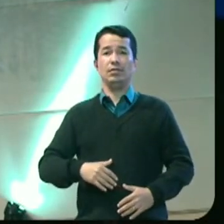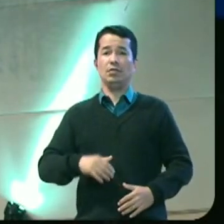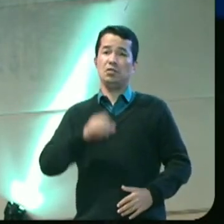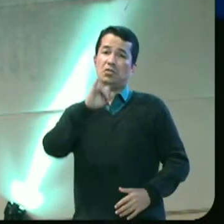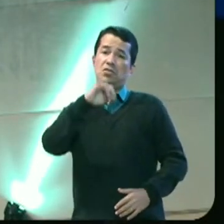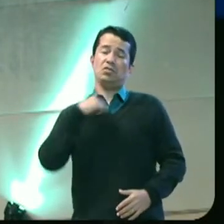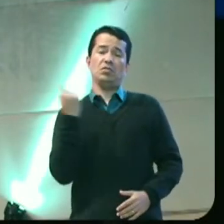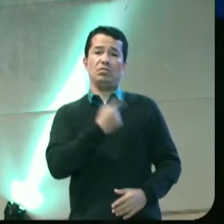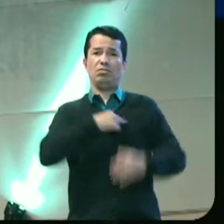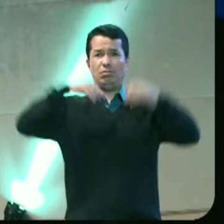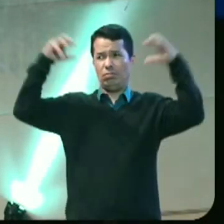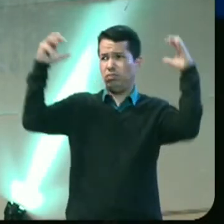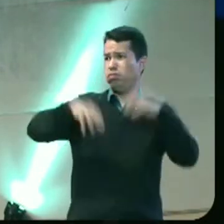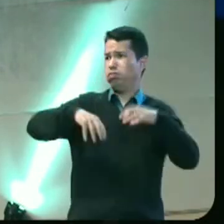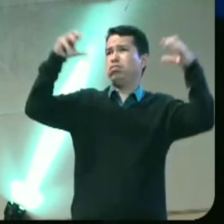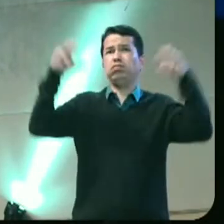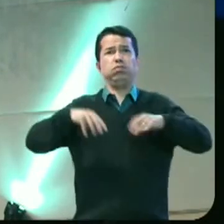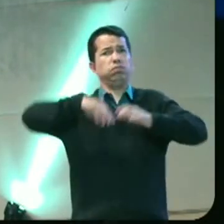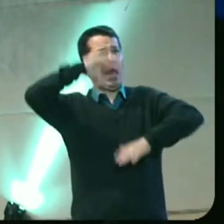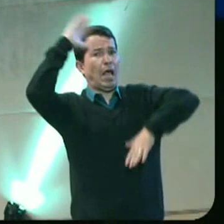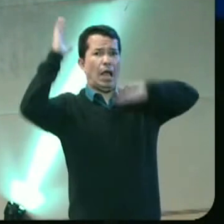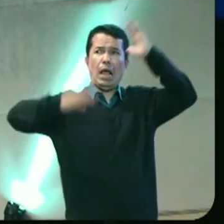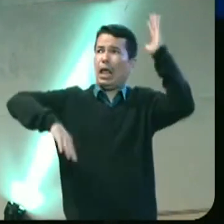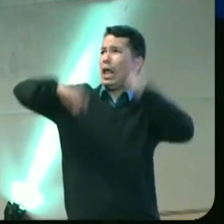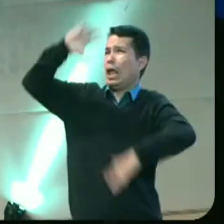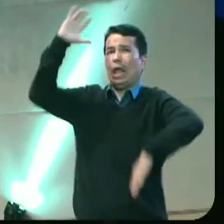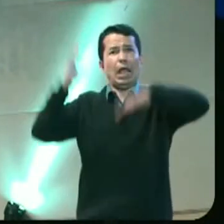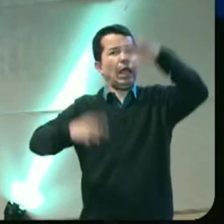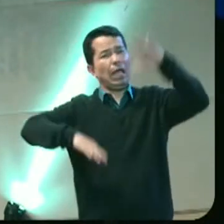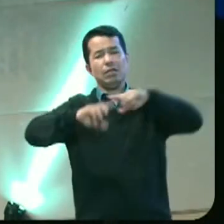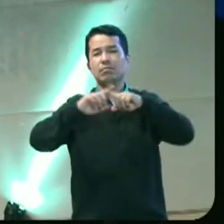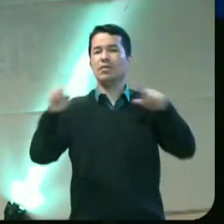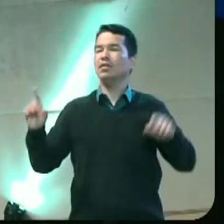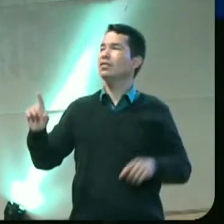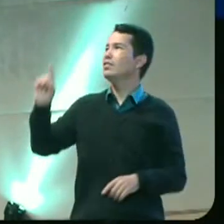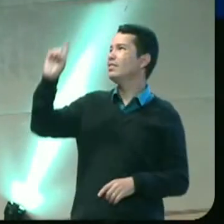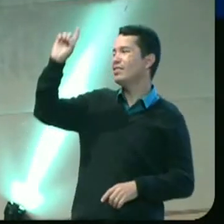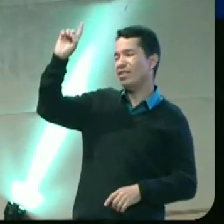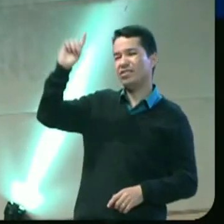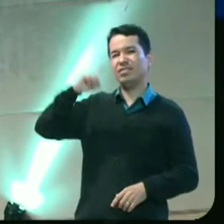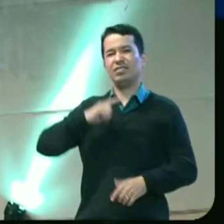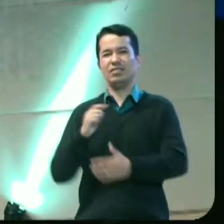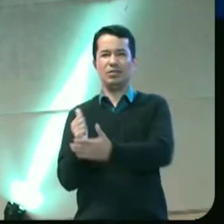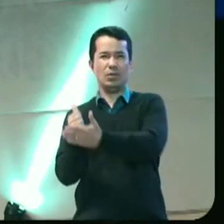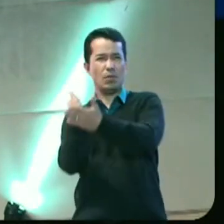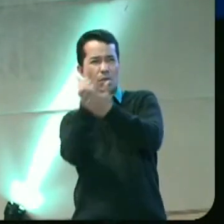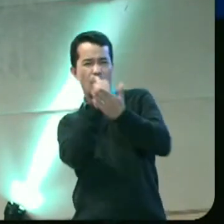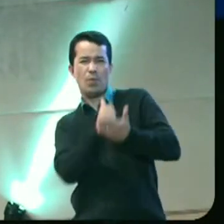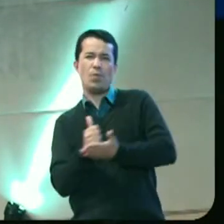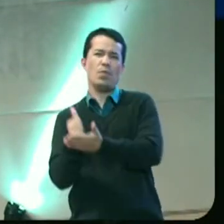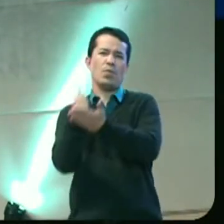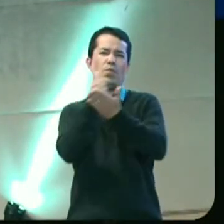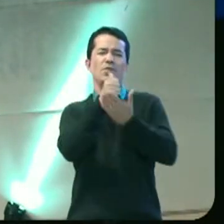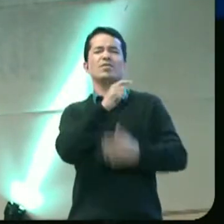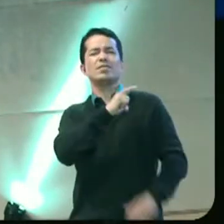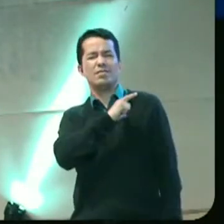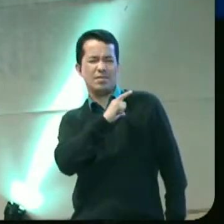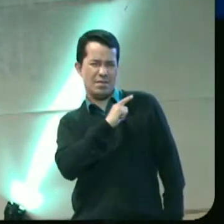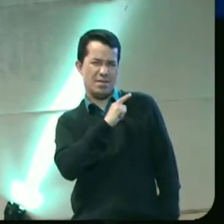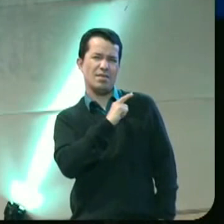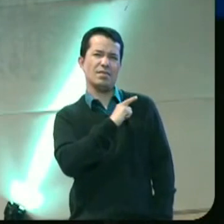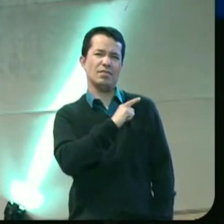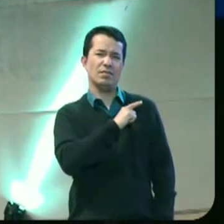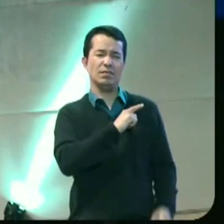pela tempestade. O controle está nas mãos do nosso Deus. E